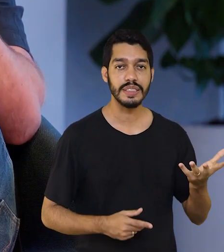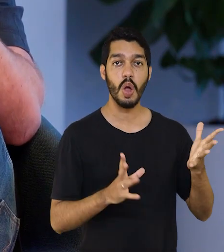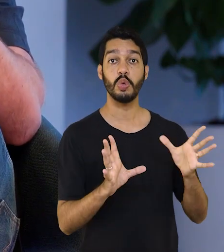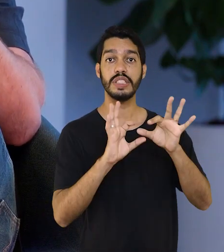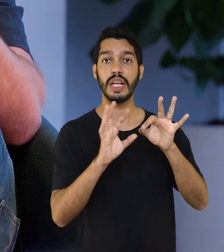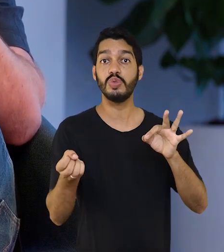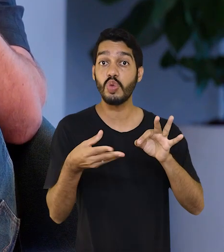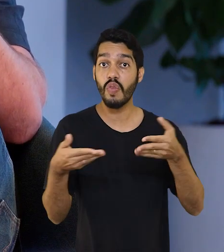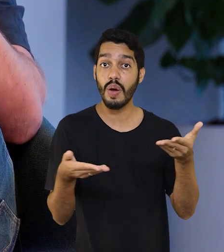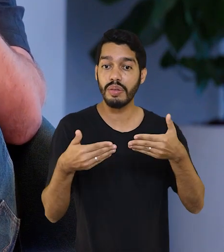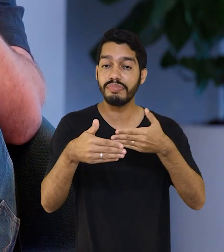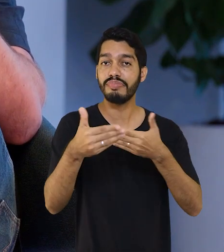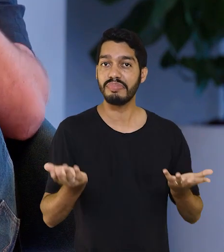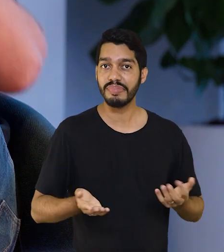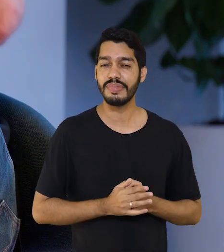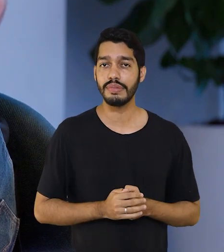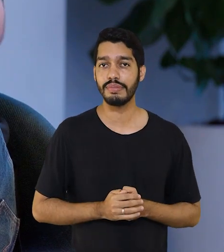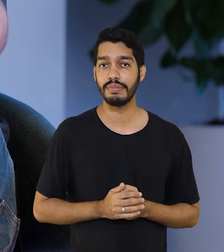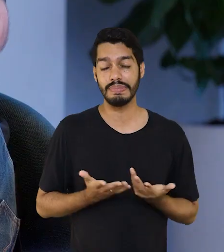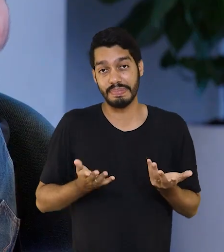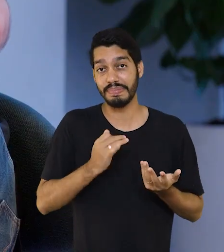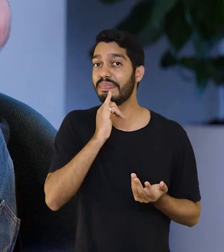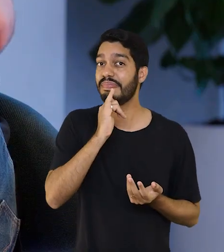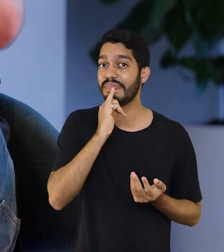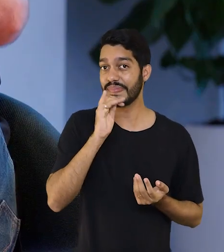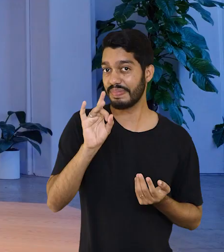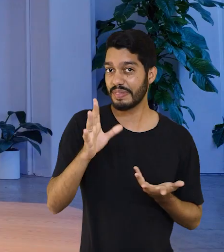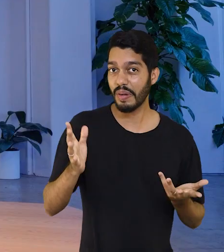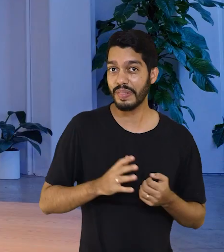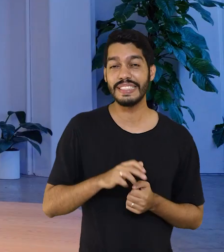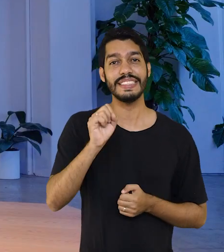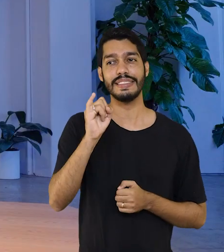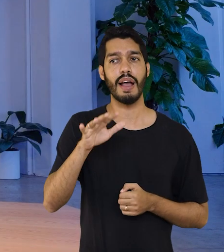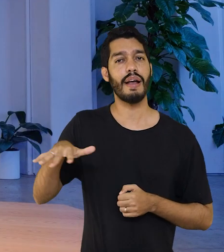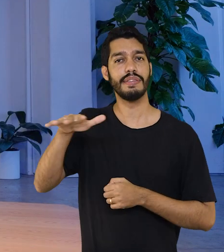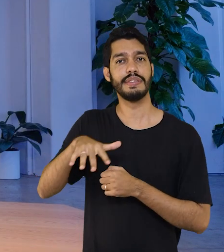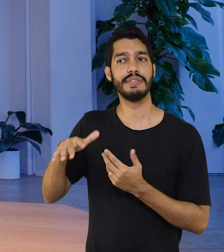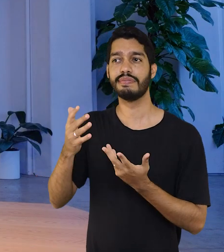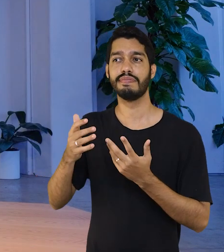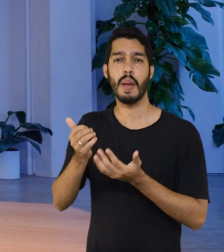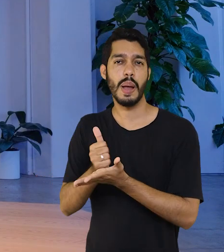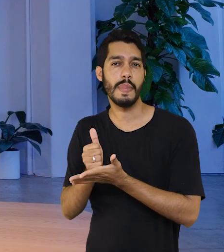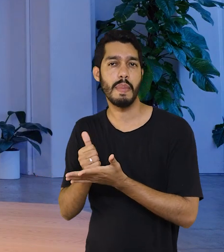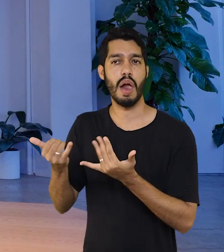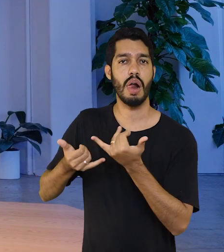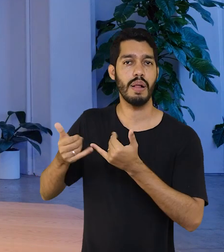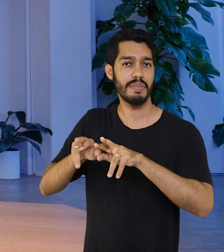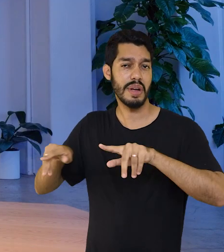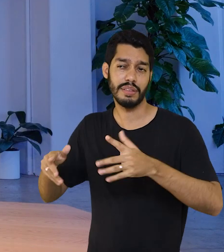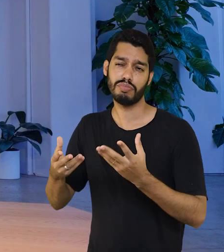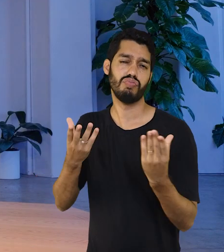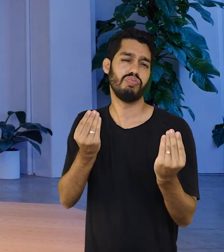de previdência privada para esse novo contexto que virá? Esse é um exemplo. Se a gente olhar para isso para a indústria